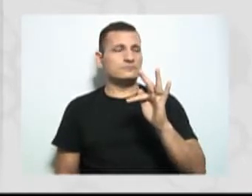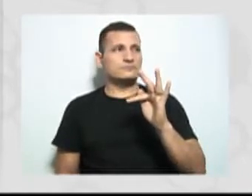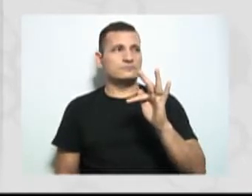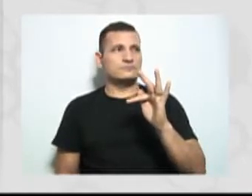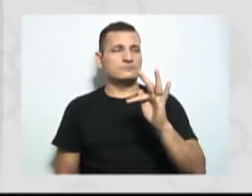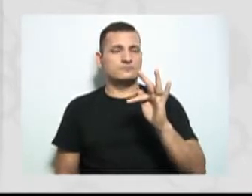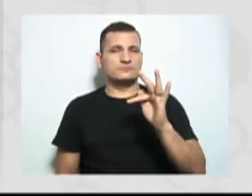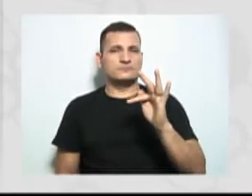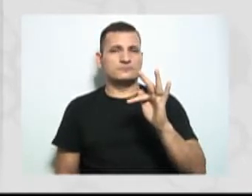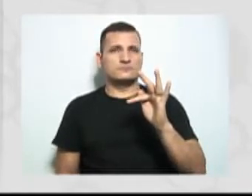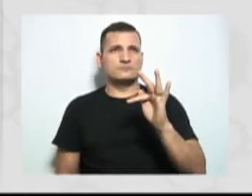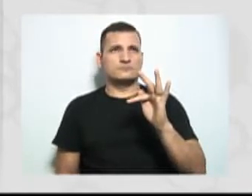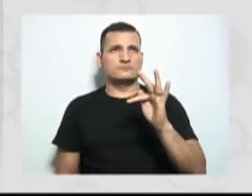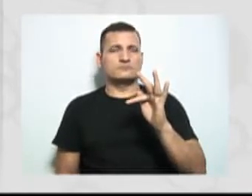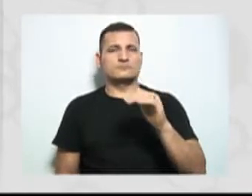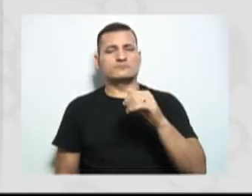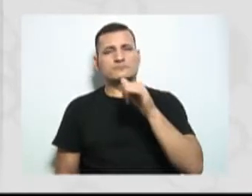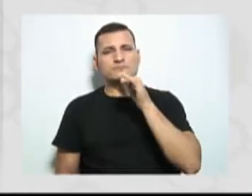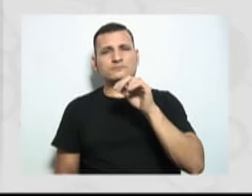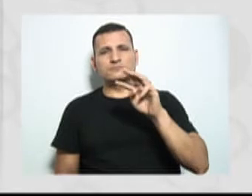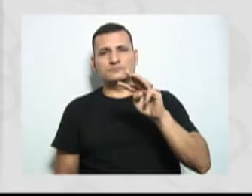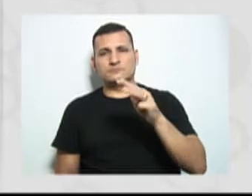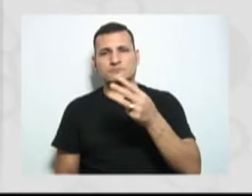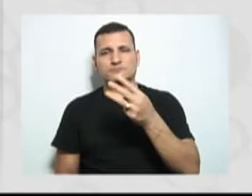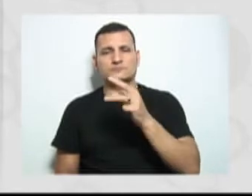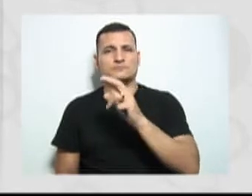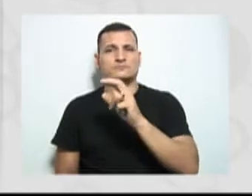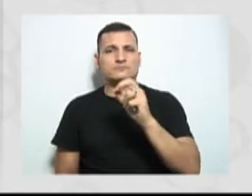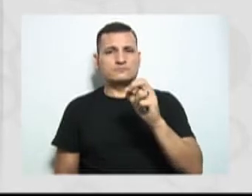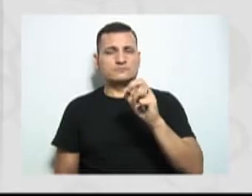que daria R$3.500.